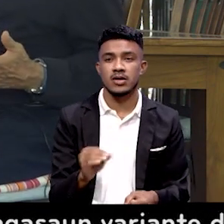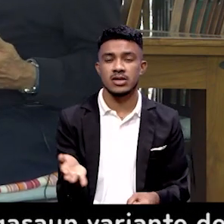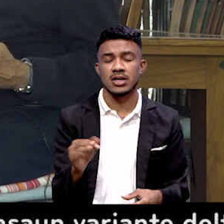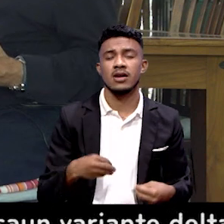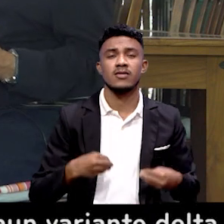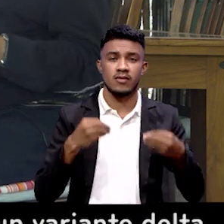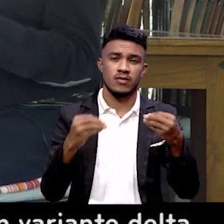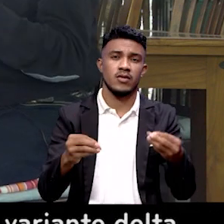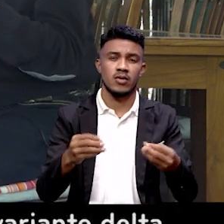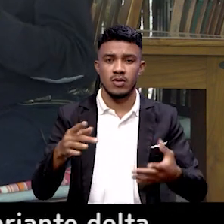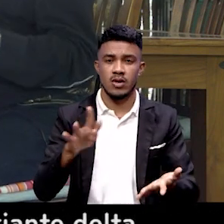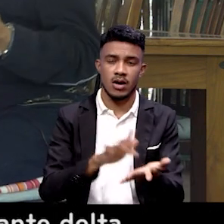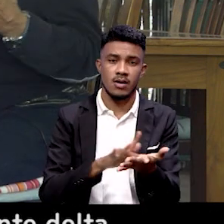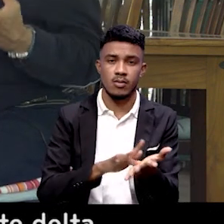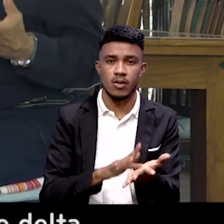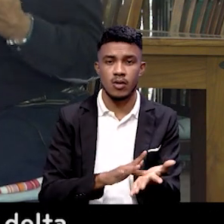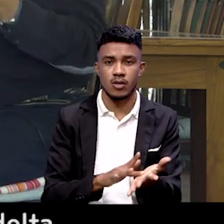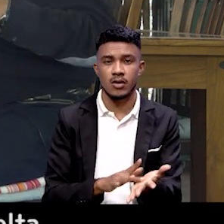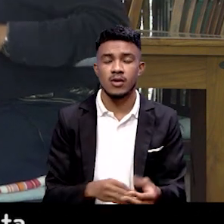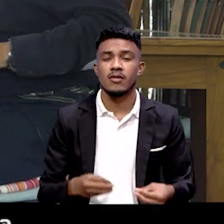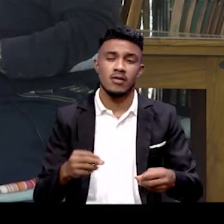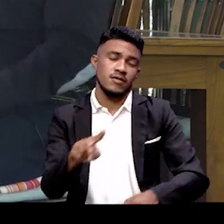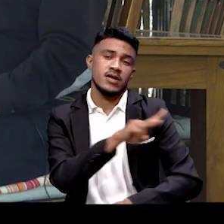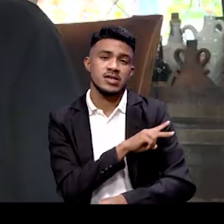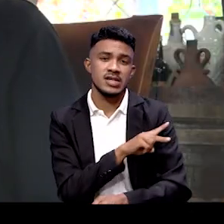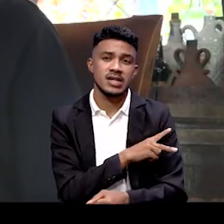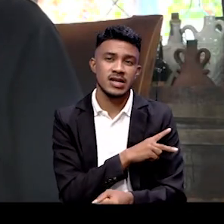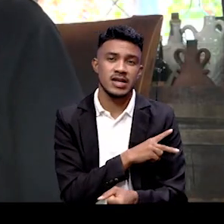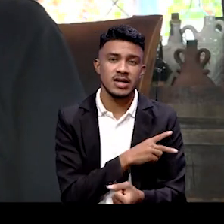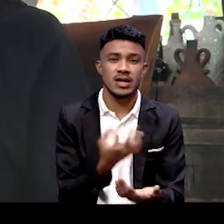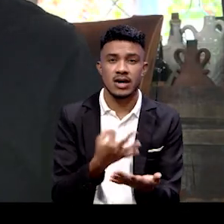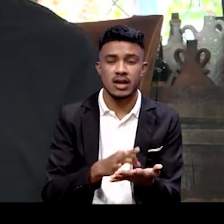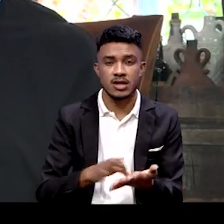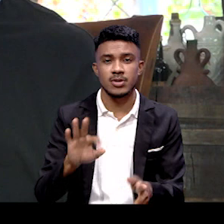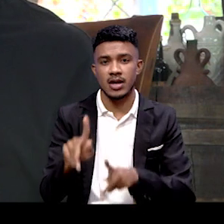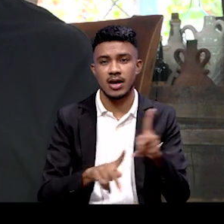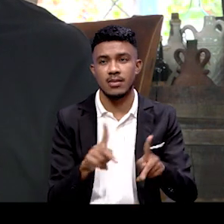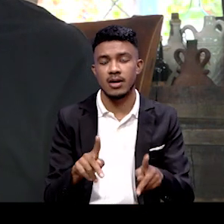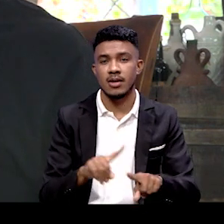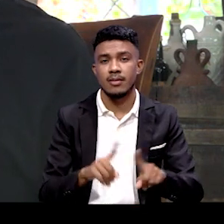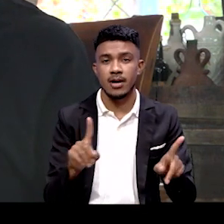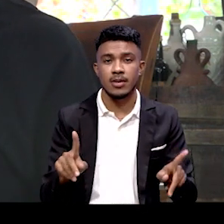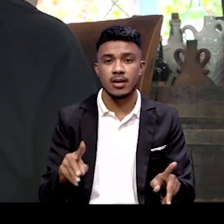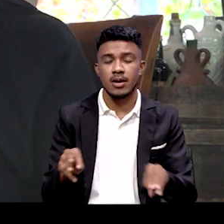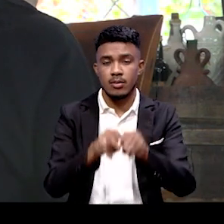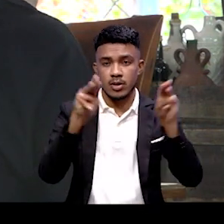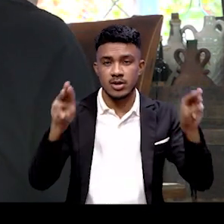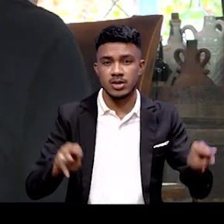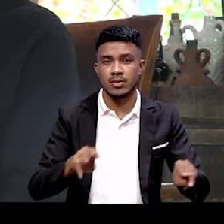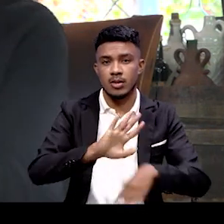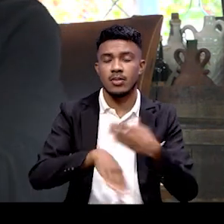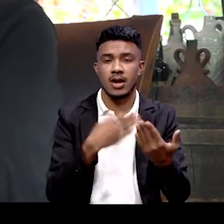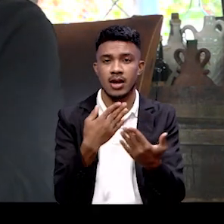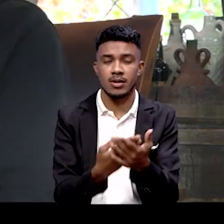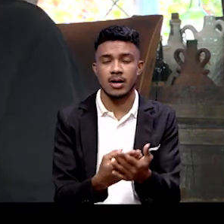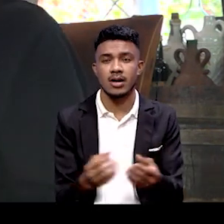oferece. Foi vacina grátis para o povo, mas bem município do Boguina, quase que lá ia,